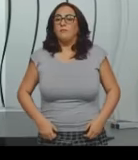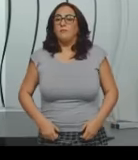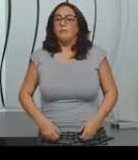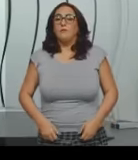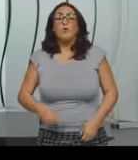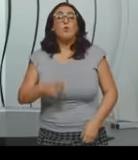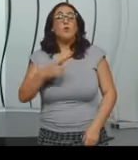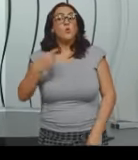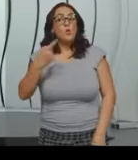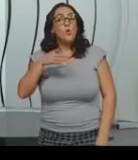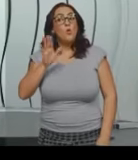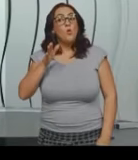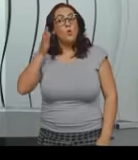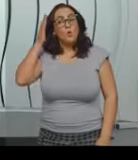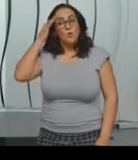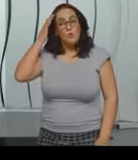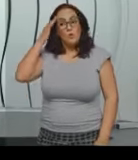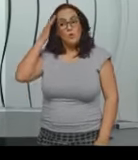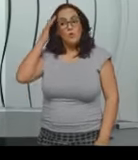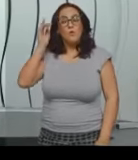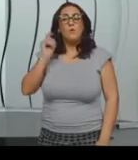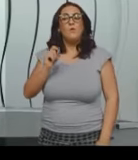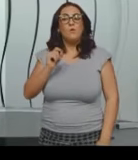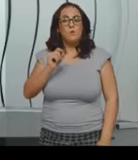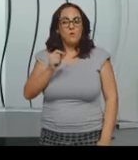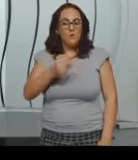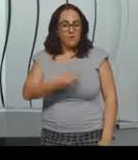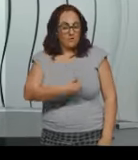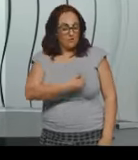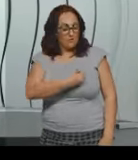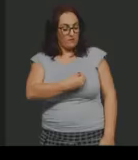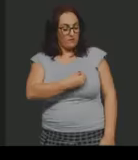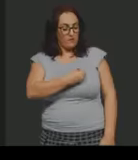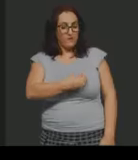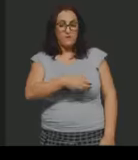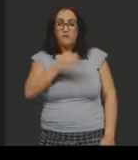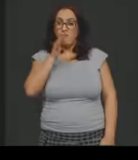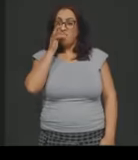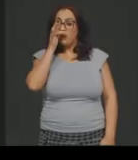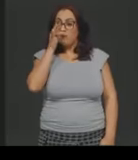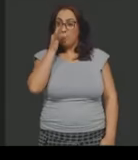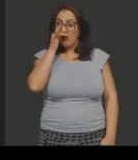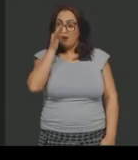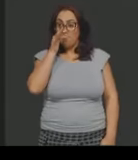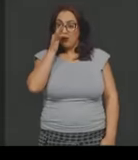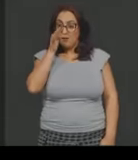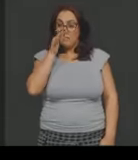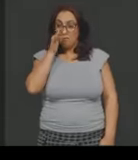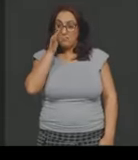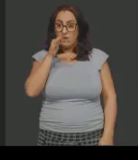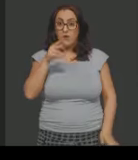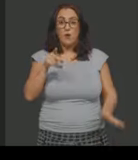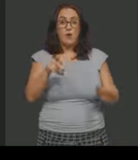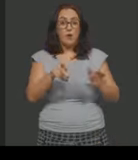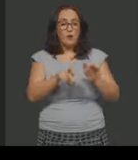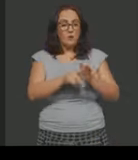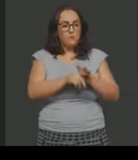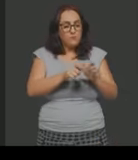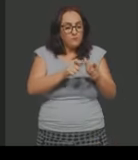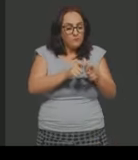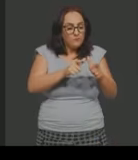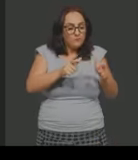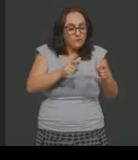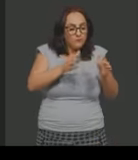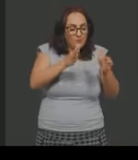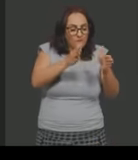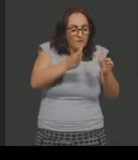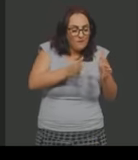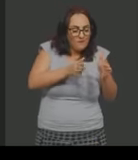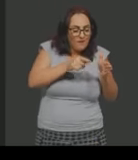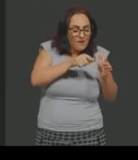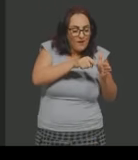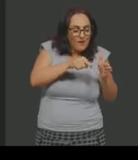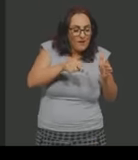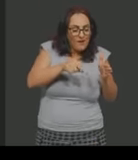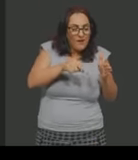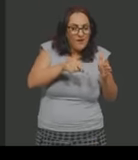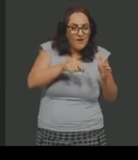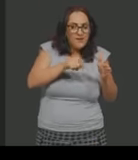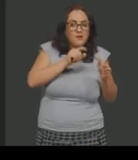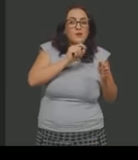maior parte da vida dessa planta, ela vai ser a fase o quê? Esporófito, concordam comigo? Uma